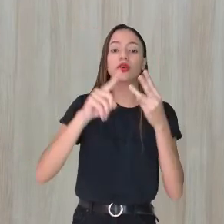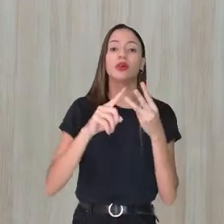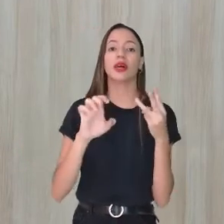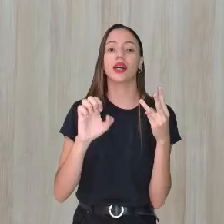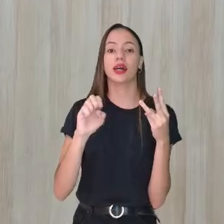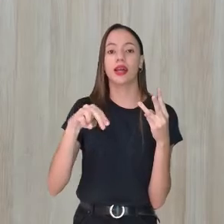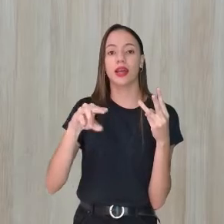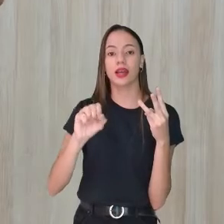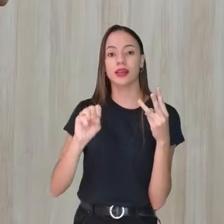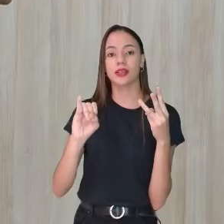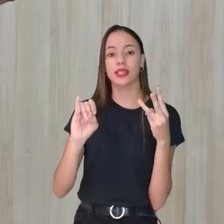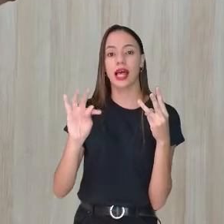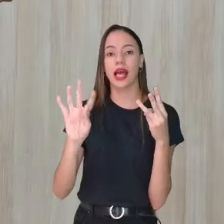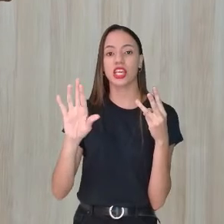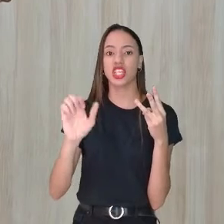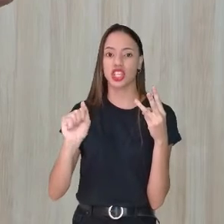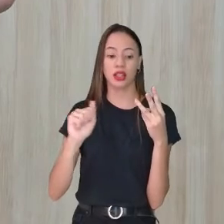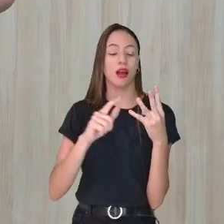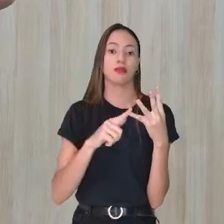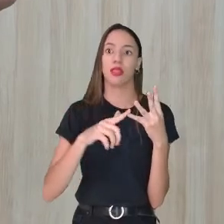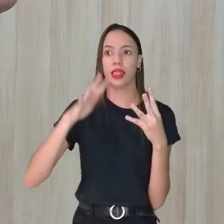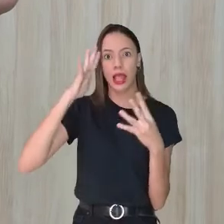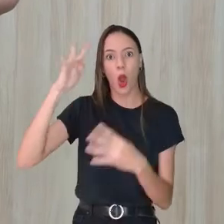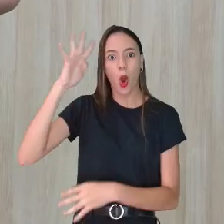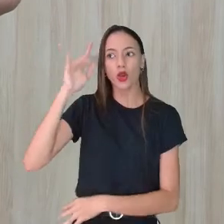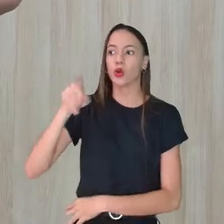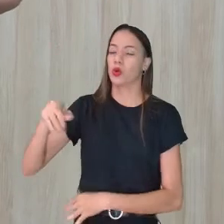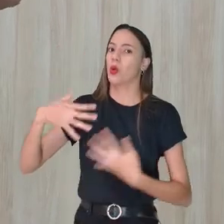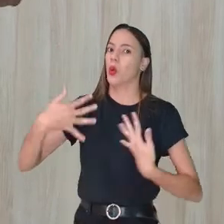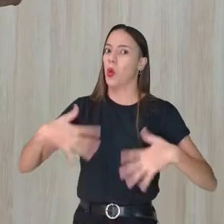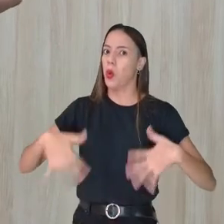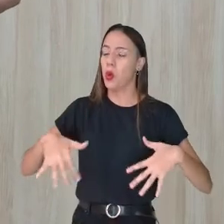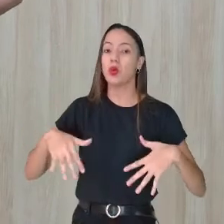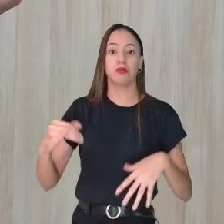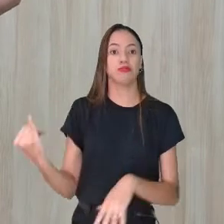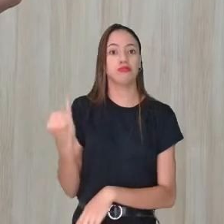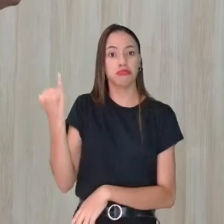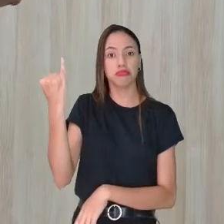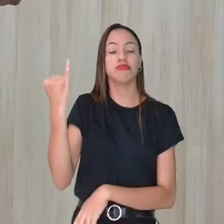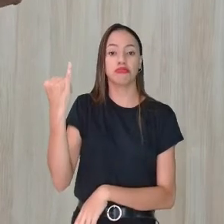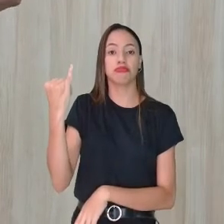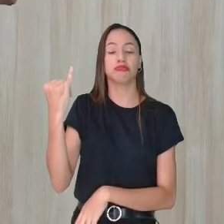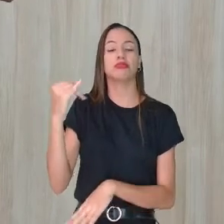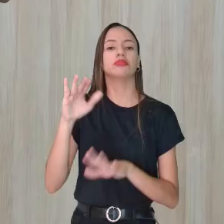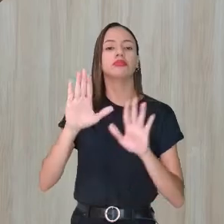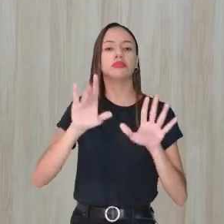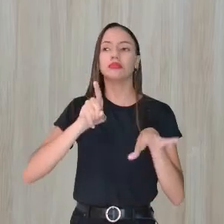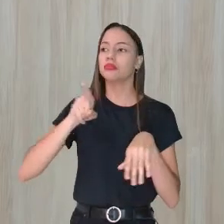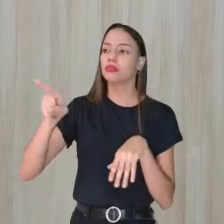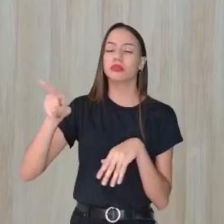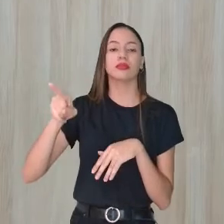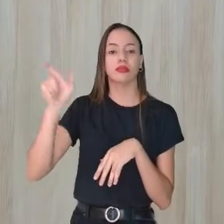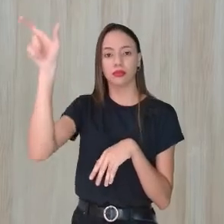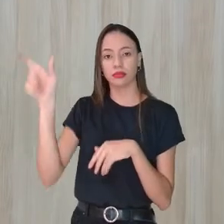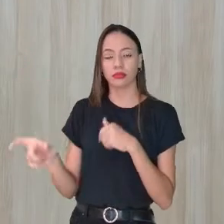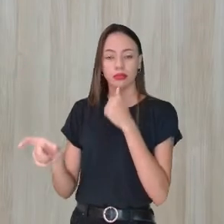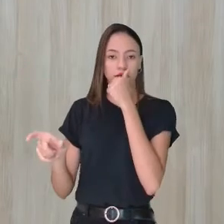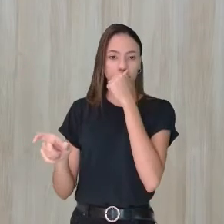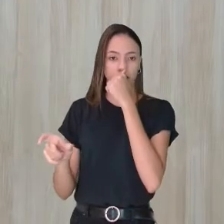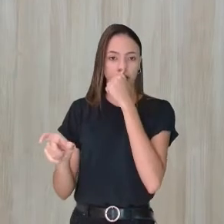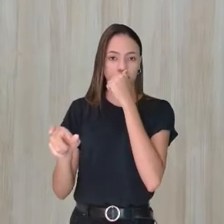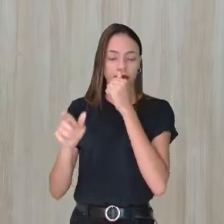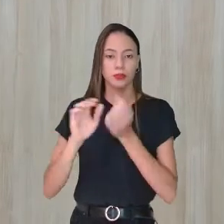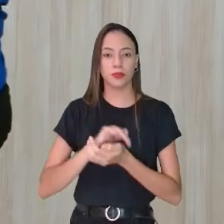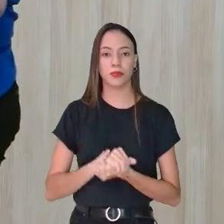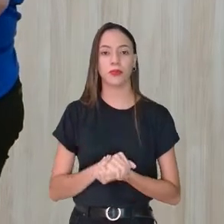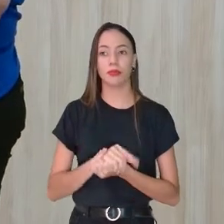um teórico assim, poderoso em conhecimento. Então, quando ele chega a essa